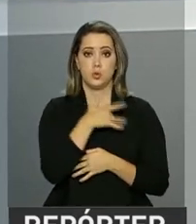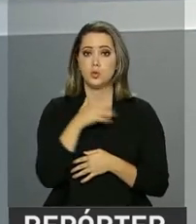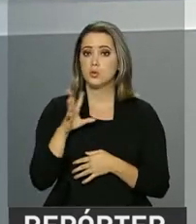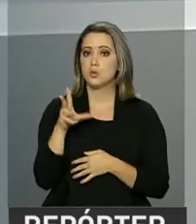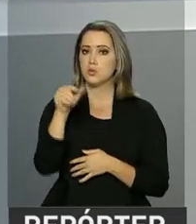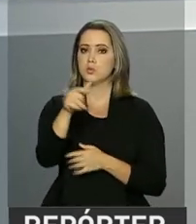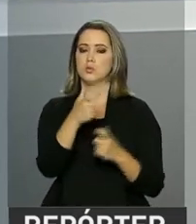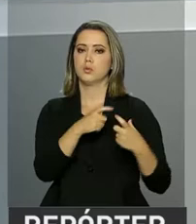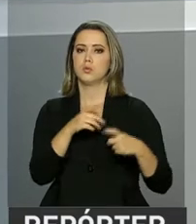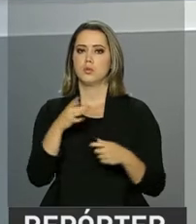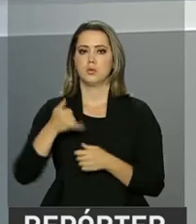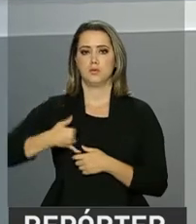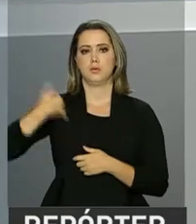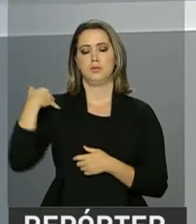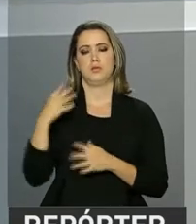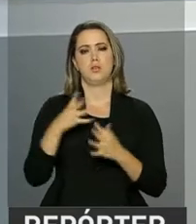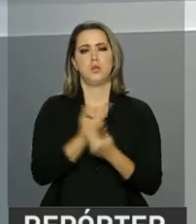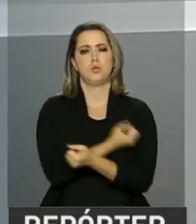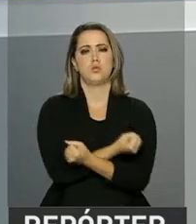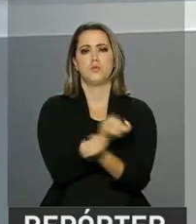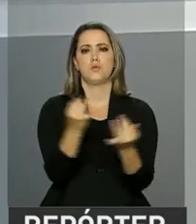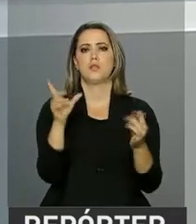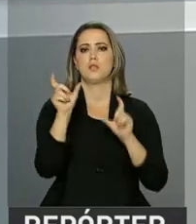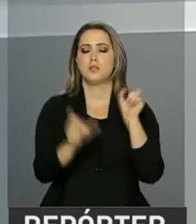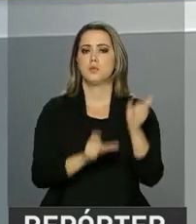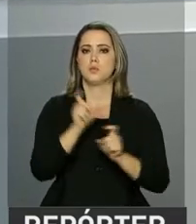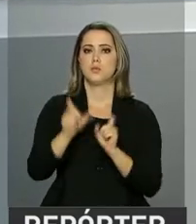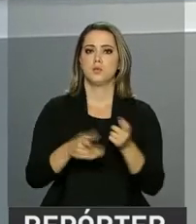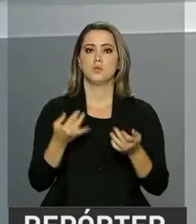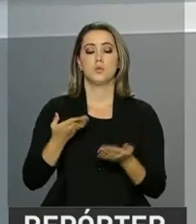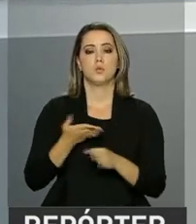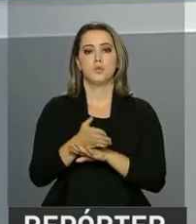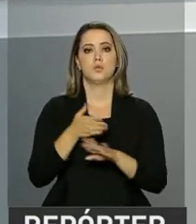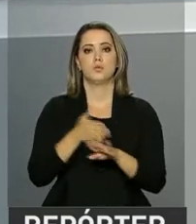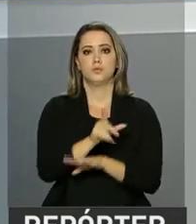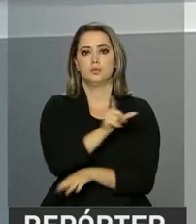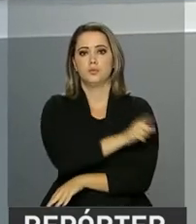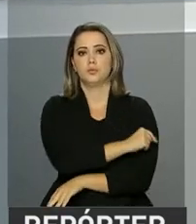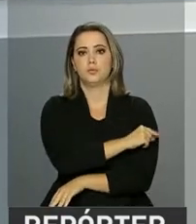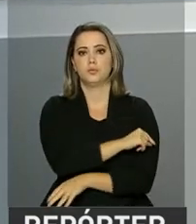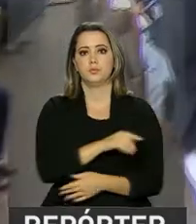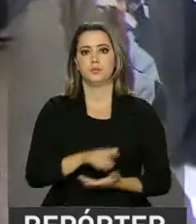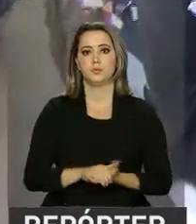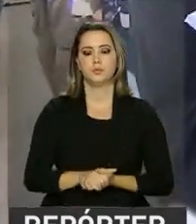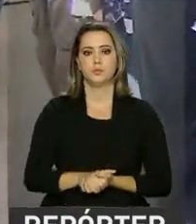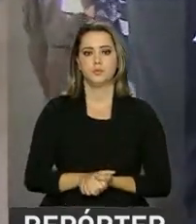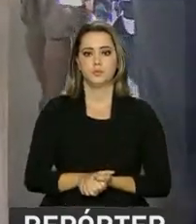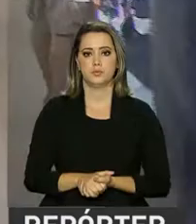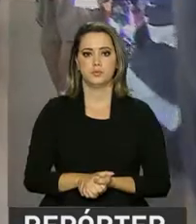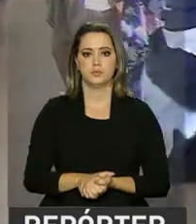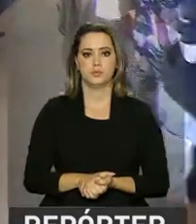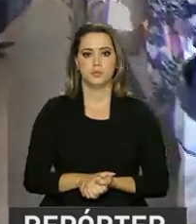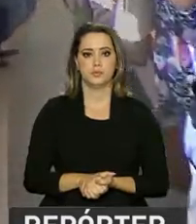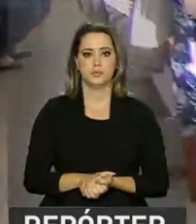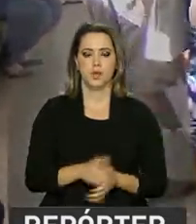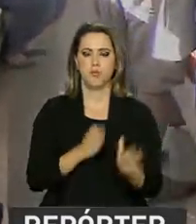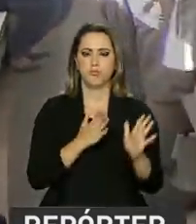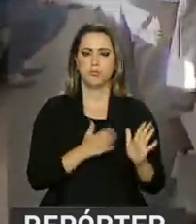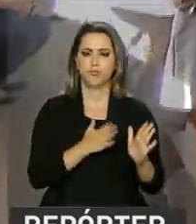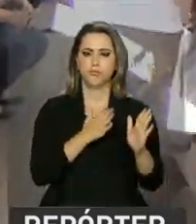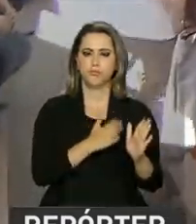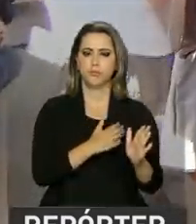faixas etárias muita gente aproveitou o primeiro dia e foi se imunizar nem a fila grande